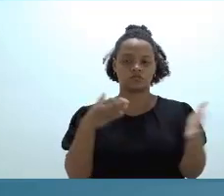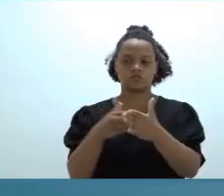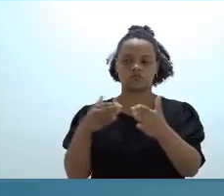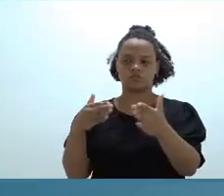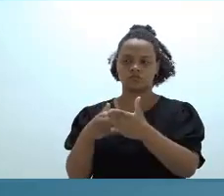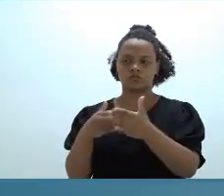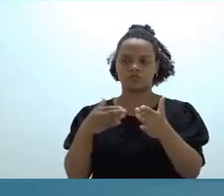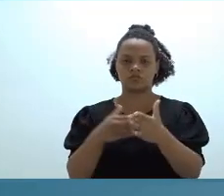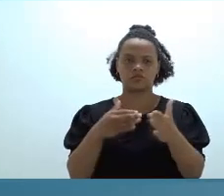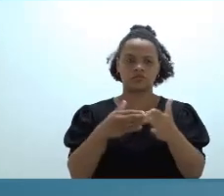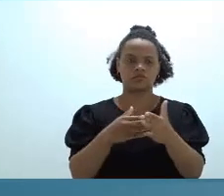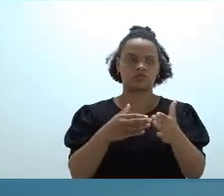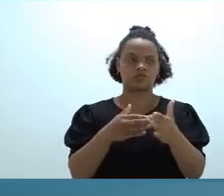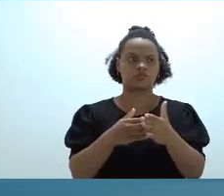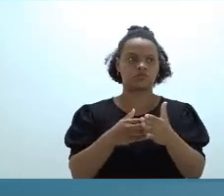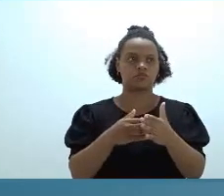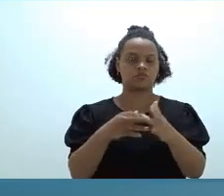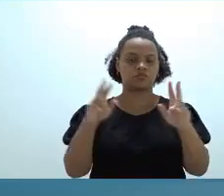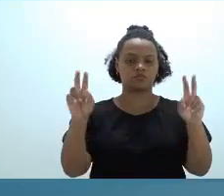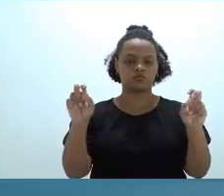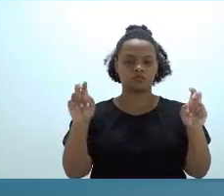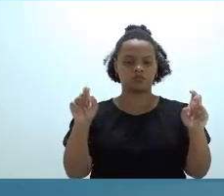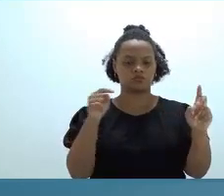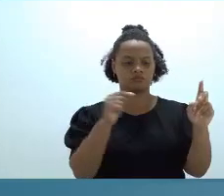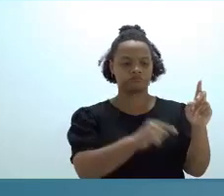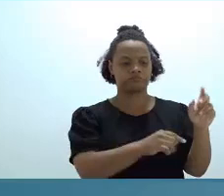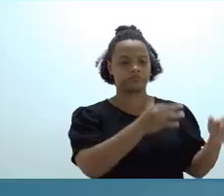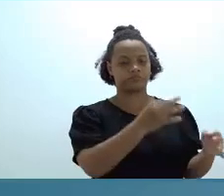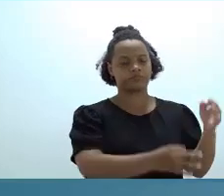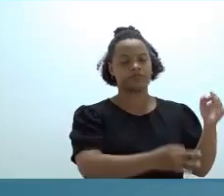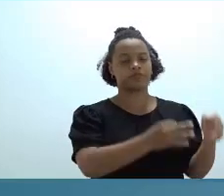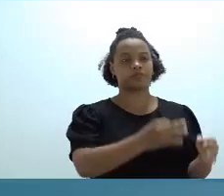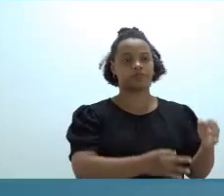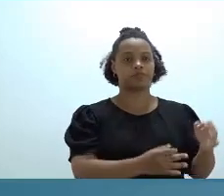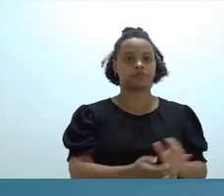meandros do reportado julgamento.